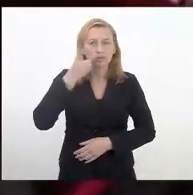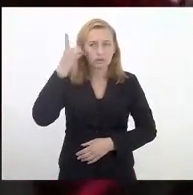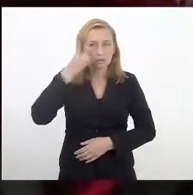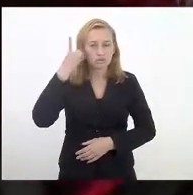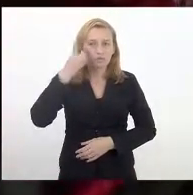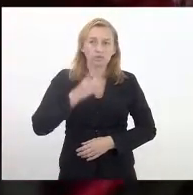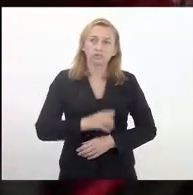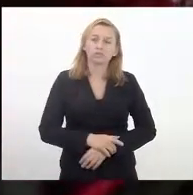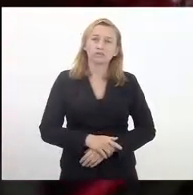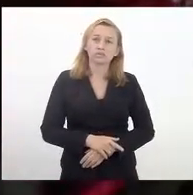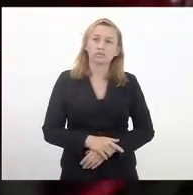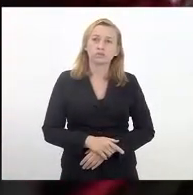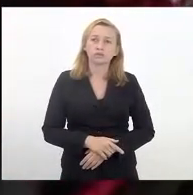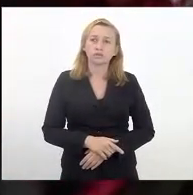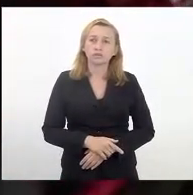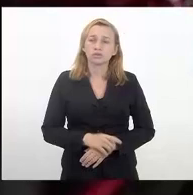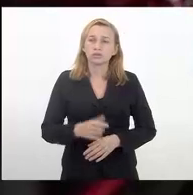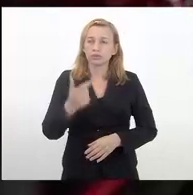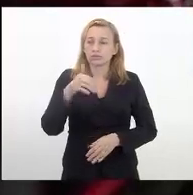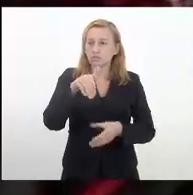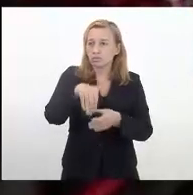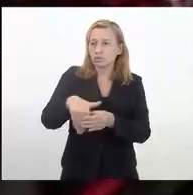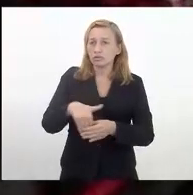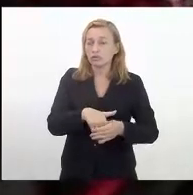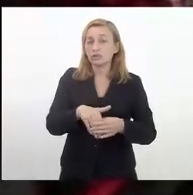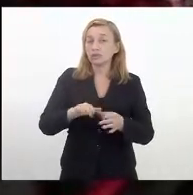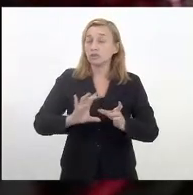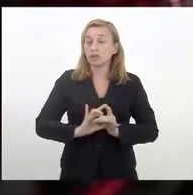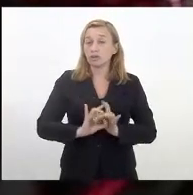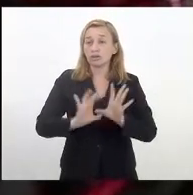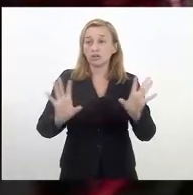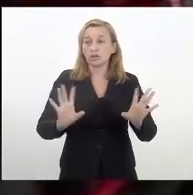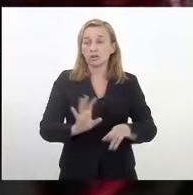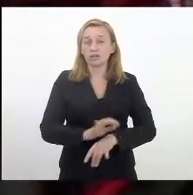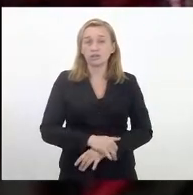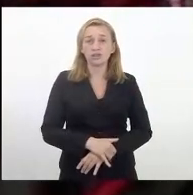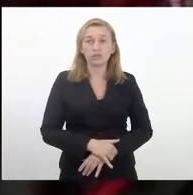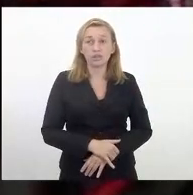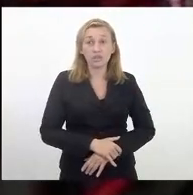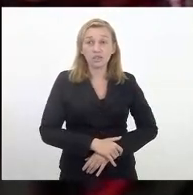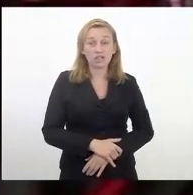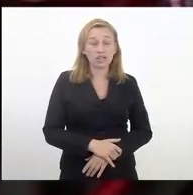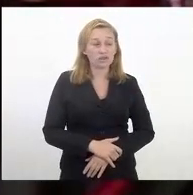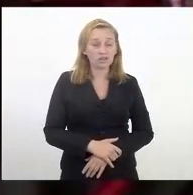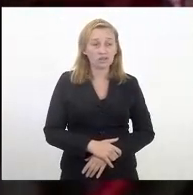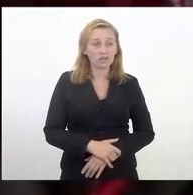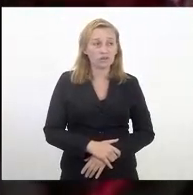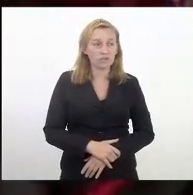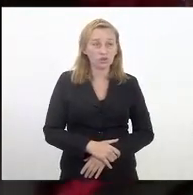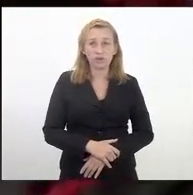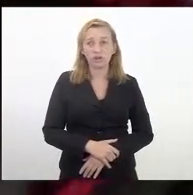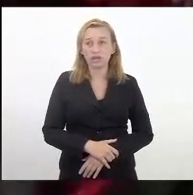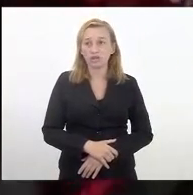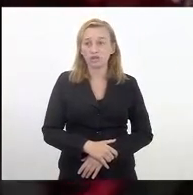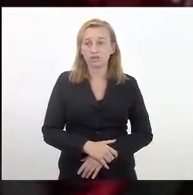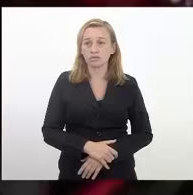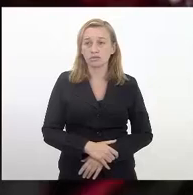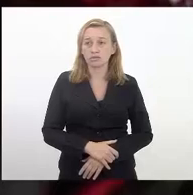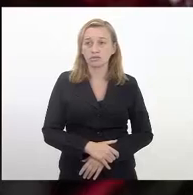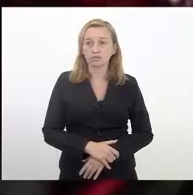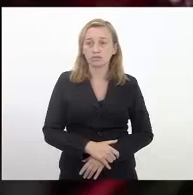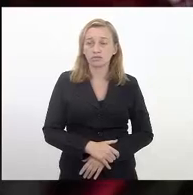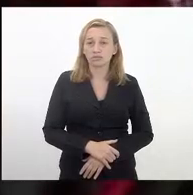por né voto democrático o decisão de uma coletividade de uma população e